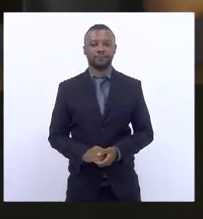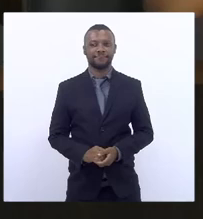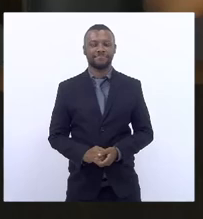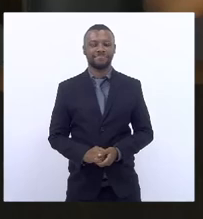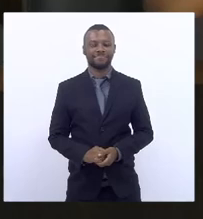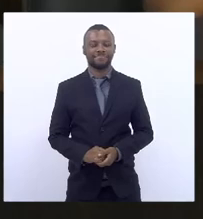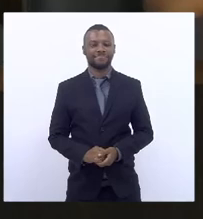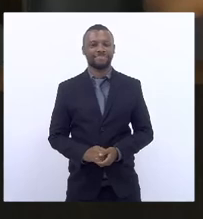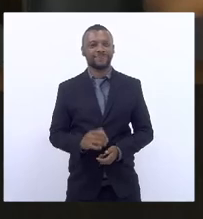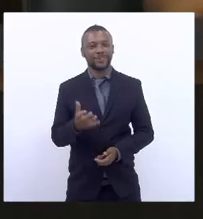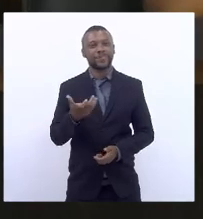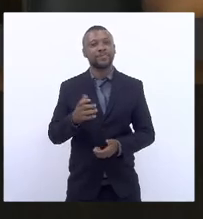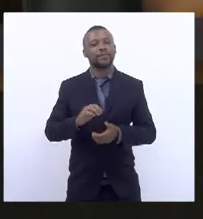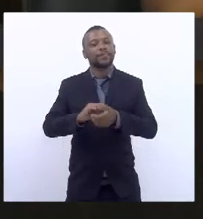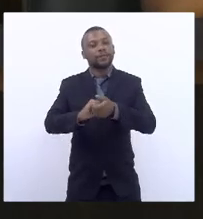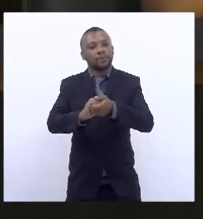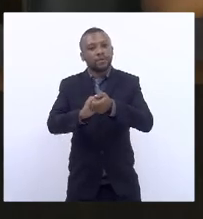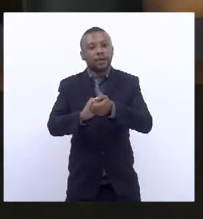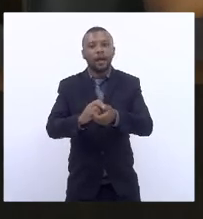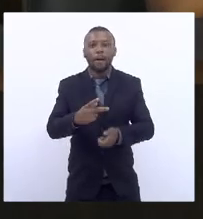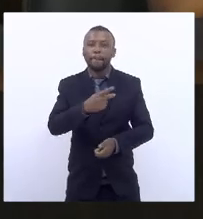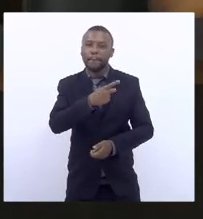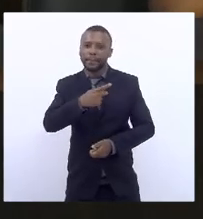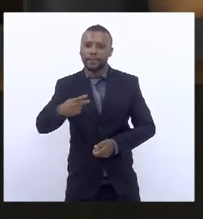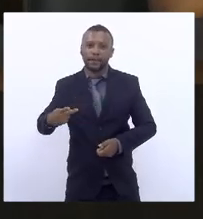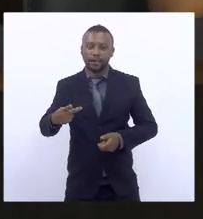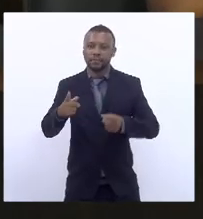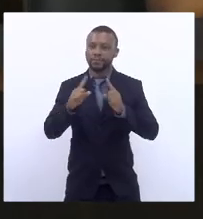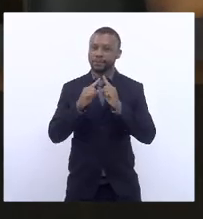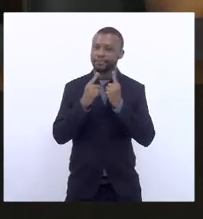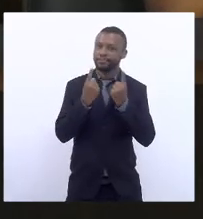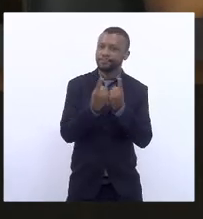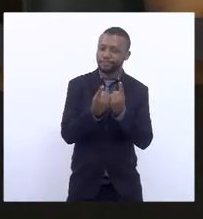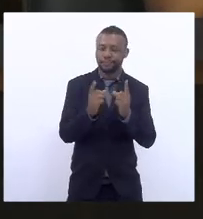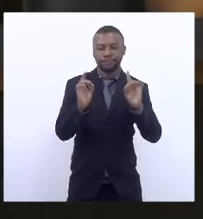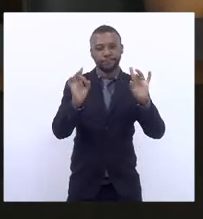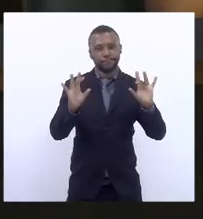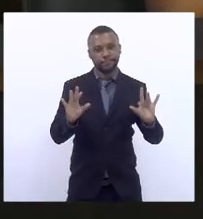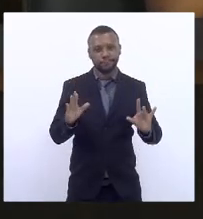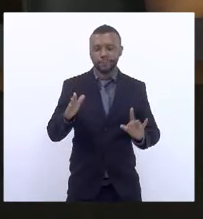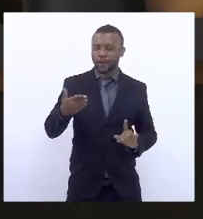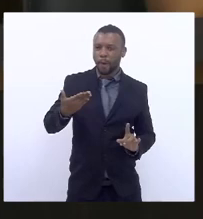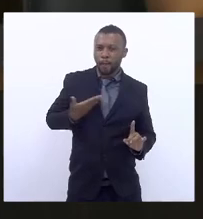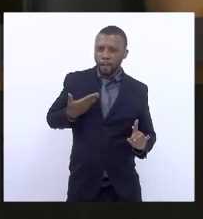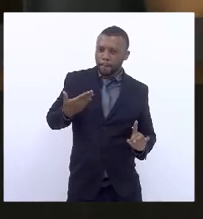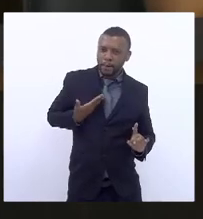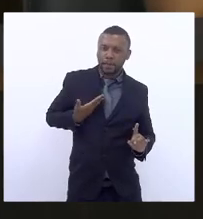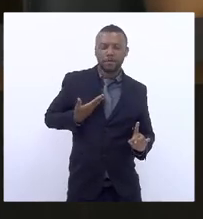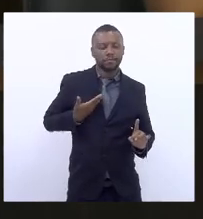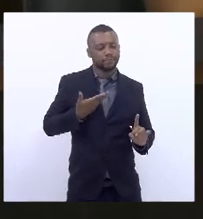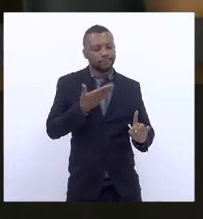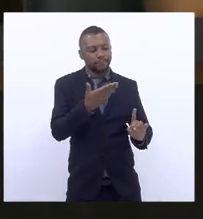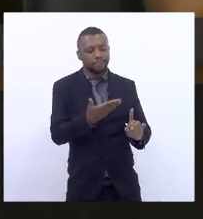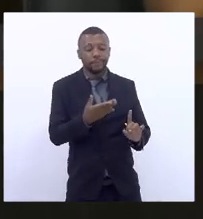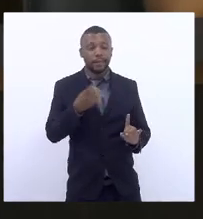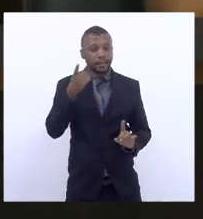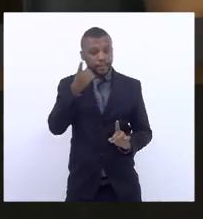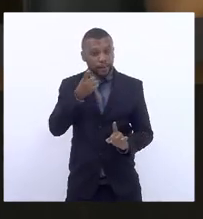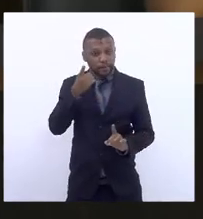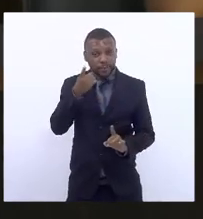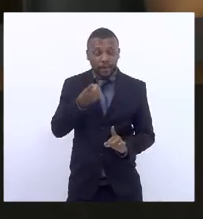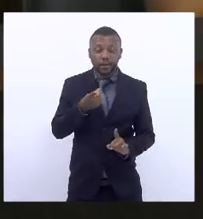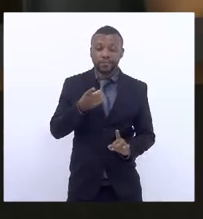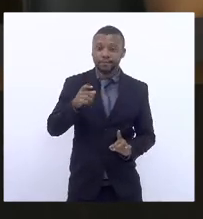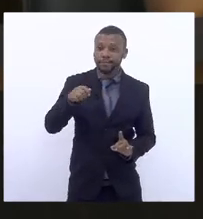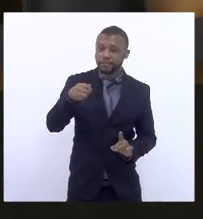Queria cumprimentar o presidente dos trabalhos, meu companheiro, meu amigo, deputado estadual